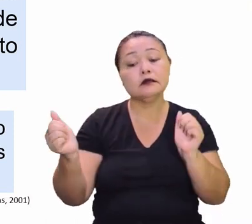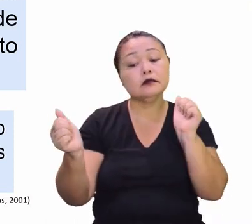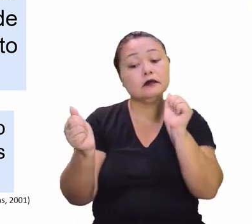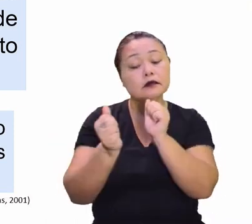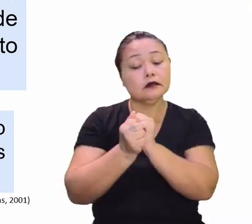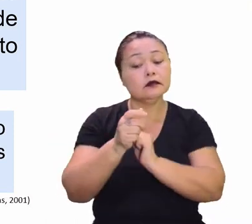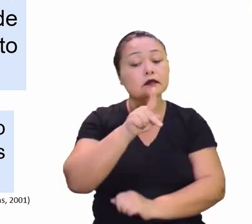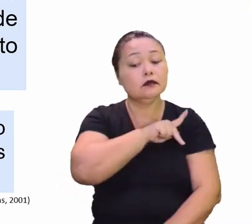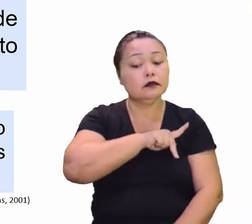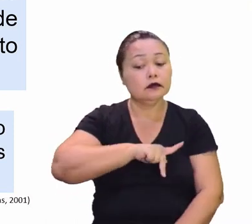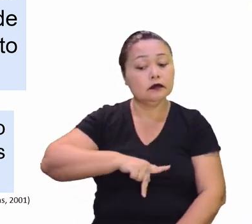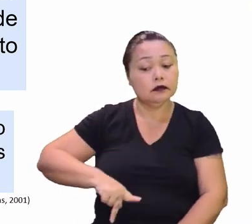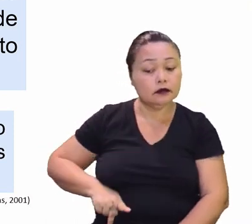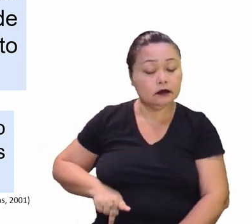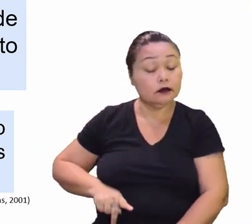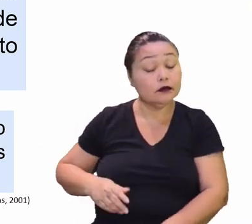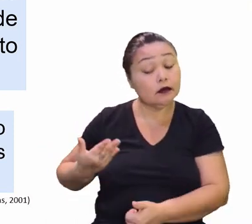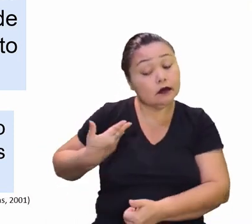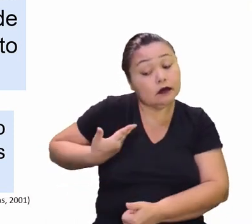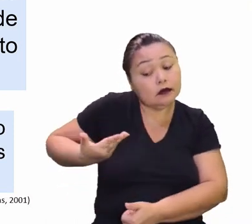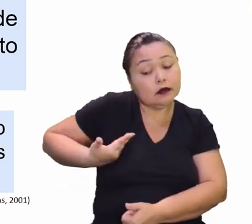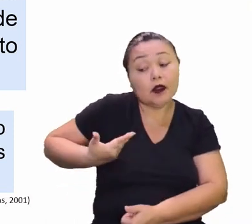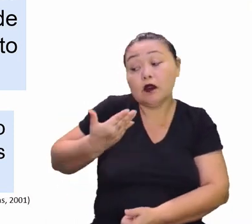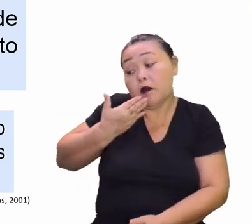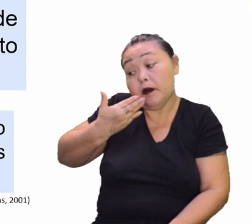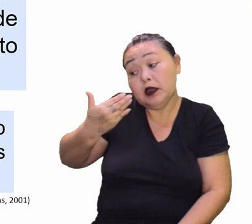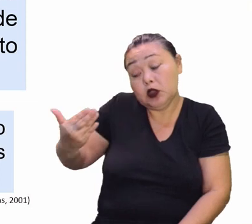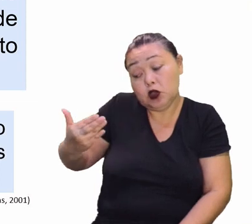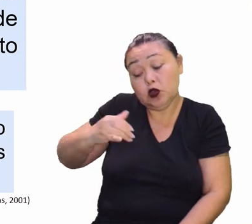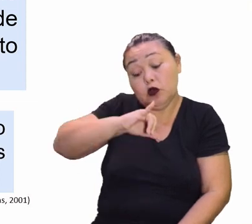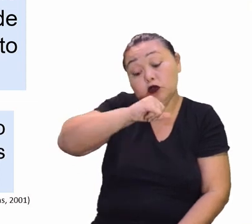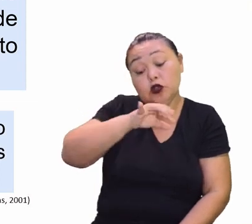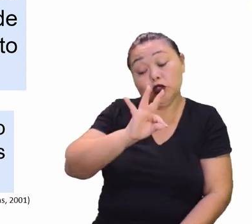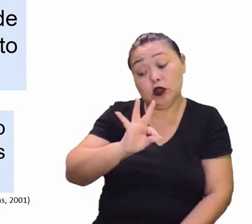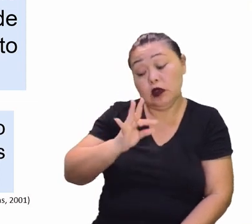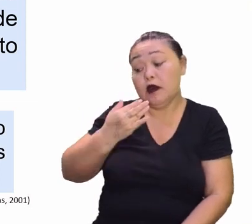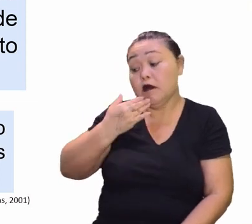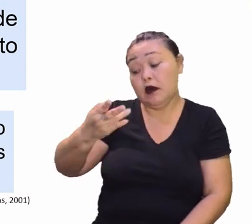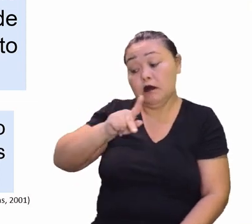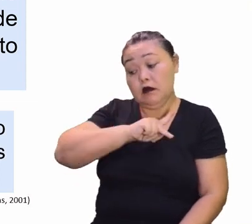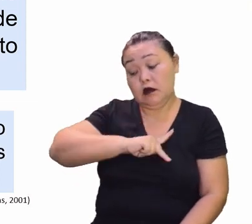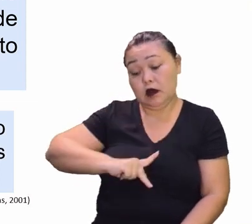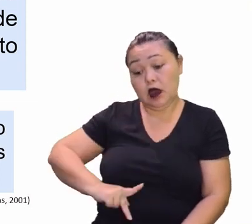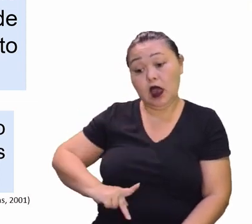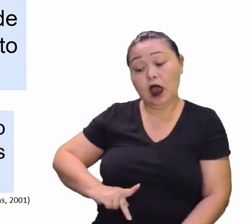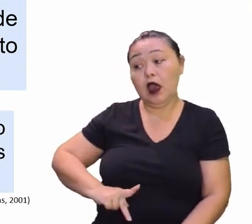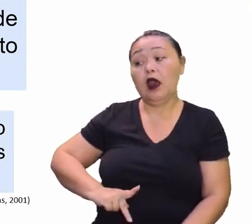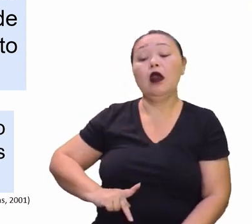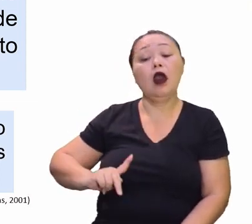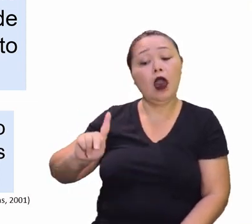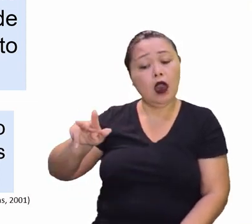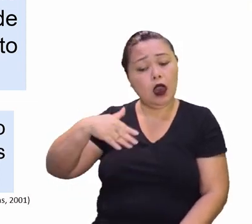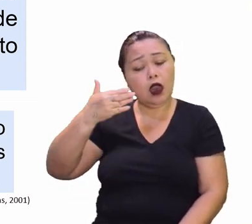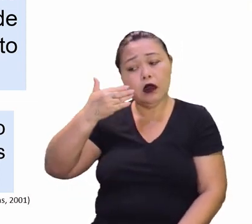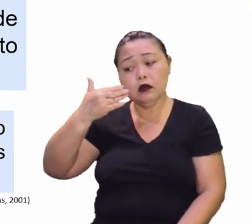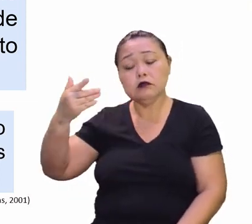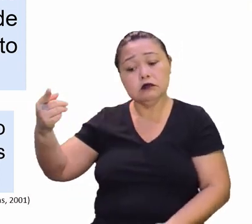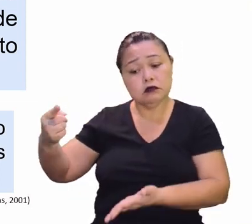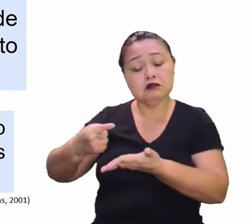João Figueiredo. Então, os pedidos que Jorge Teixeira fazia para João Figueiredo eram